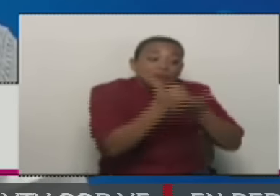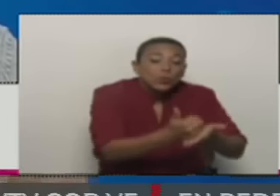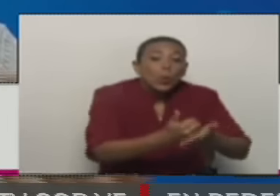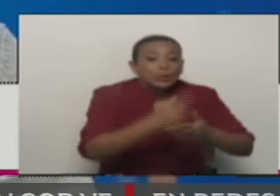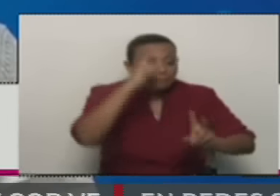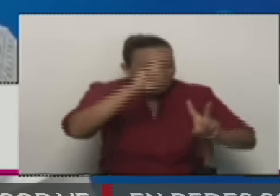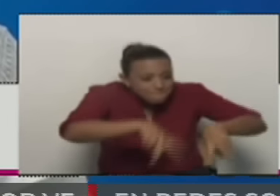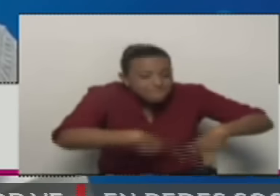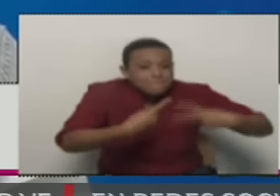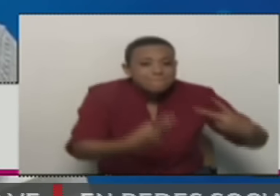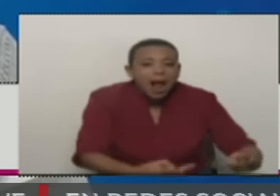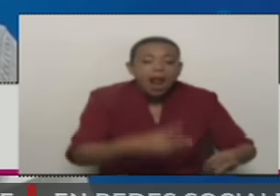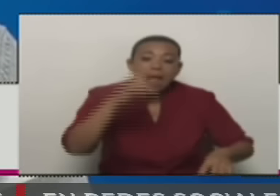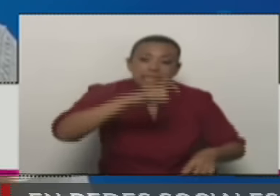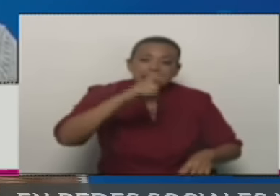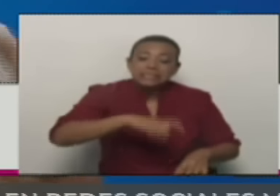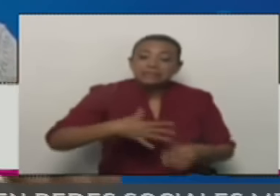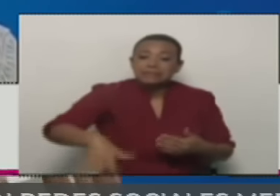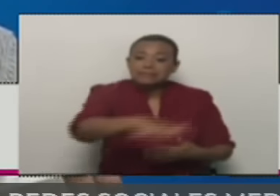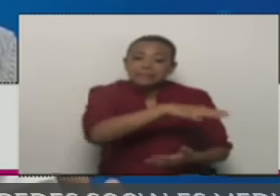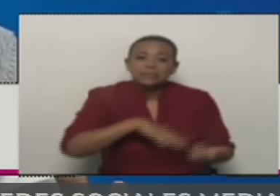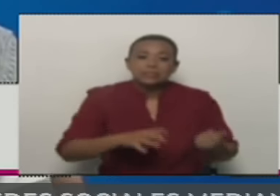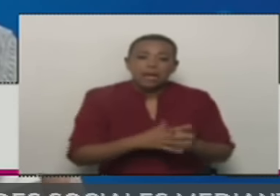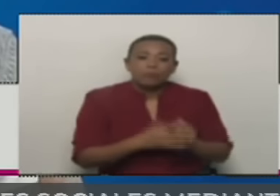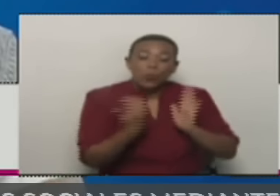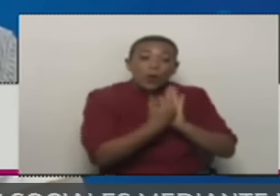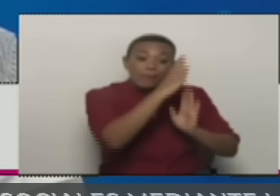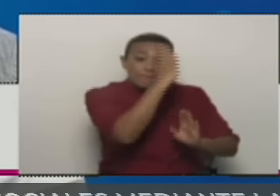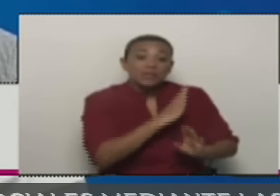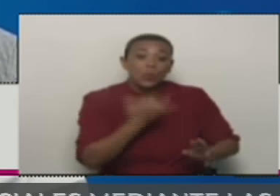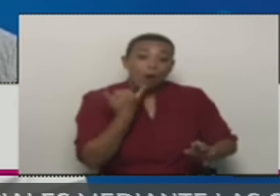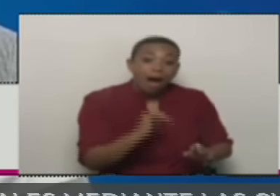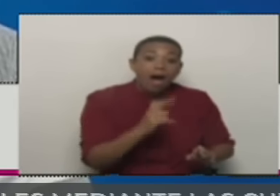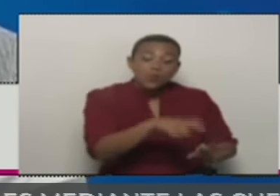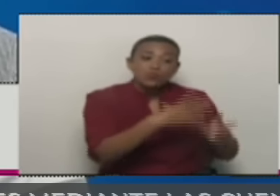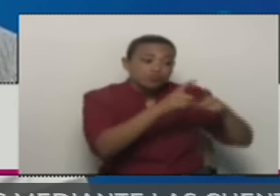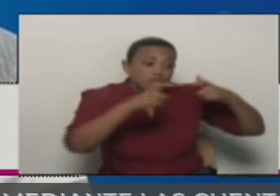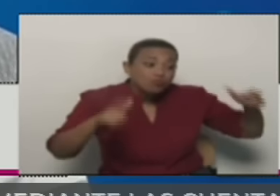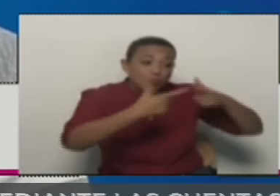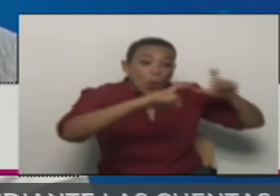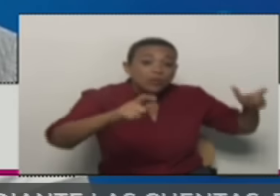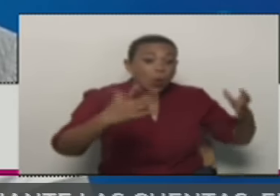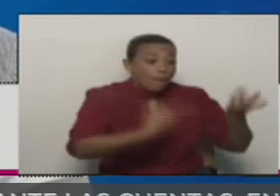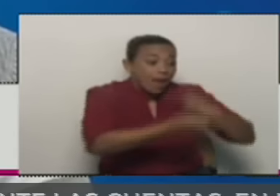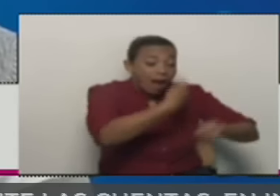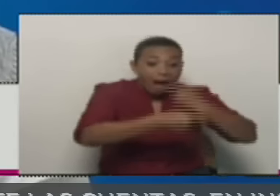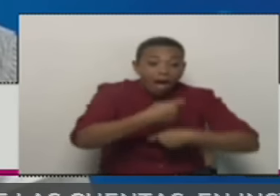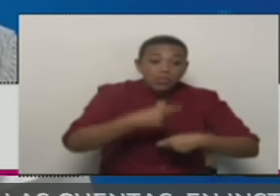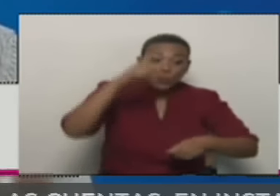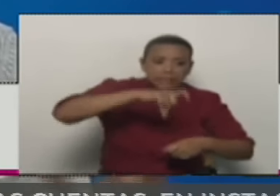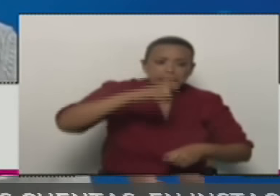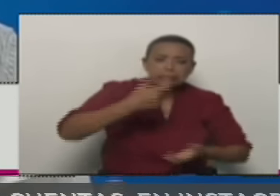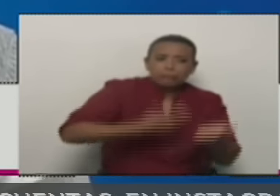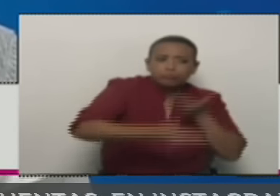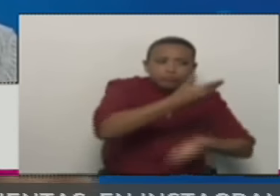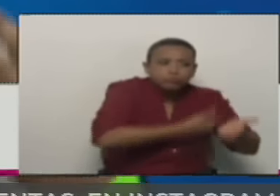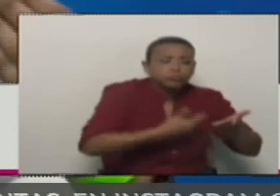nós, estudantes, que no Brasil tem crescido muito, o mercado,